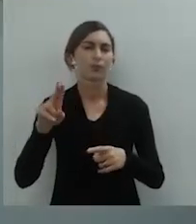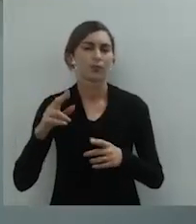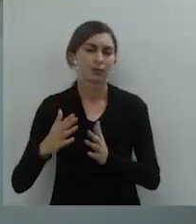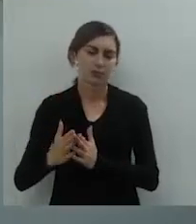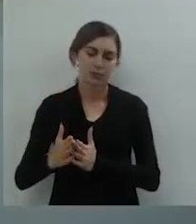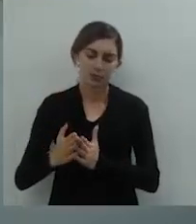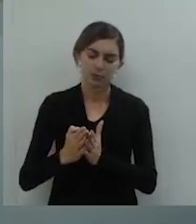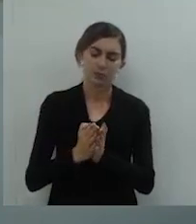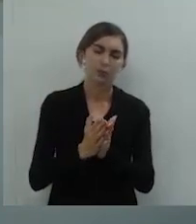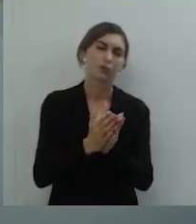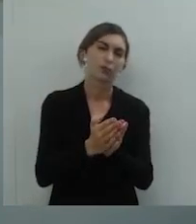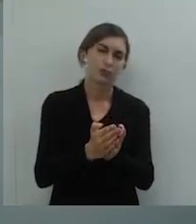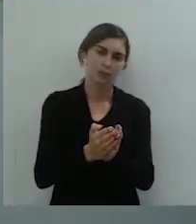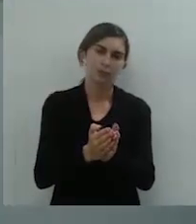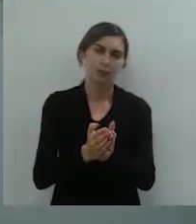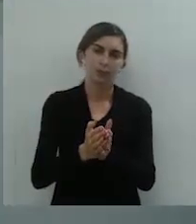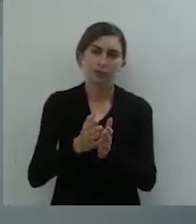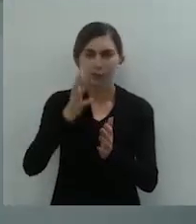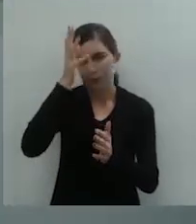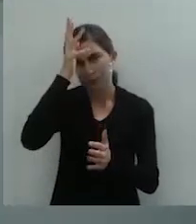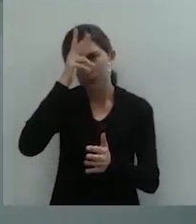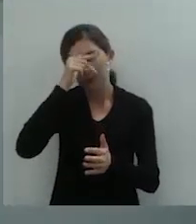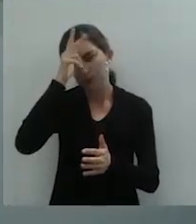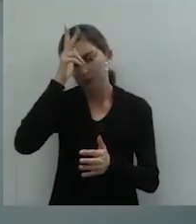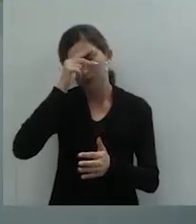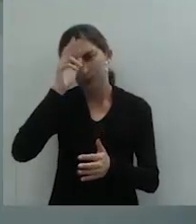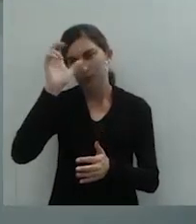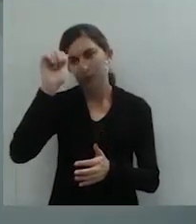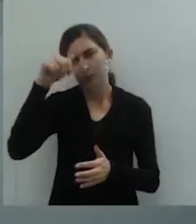o navio com as galinhas de Angola, que na